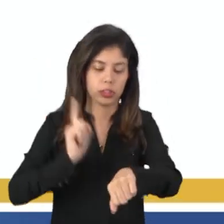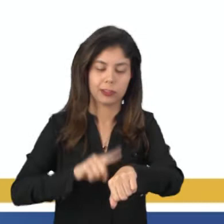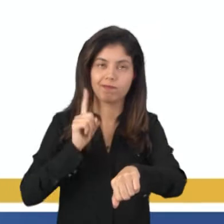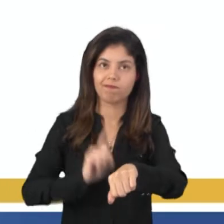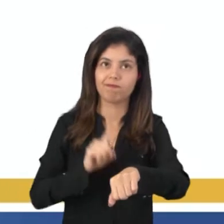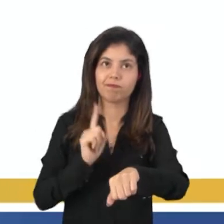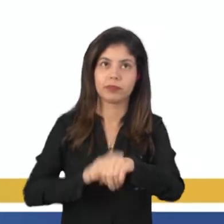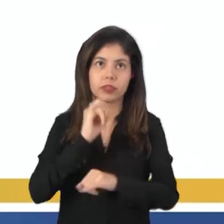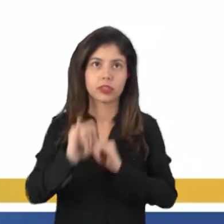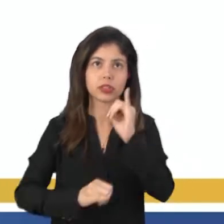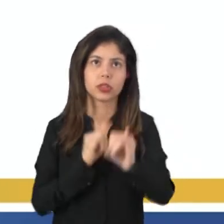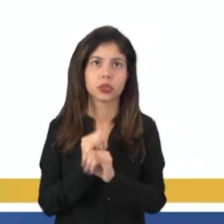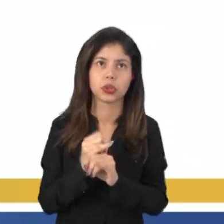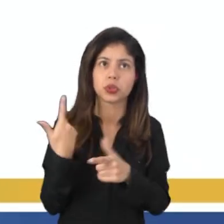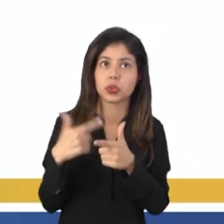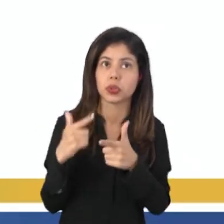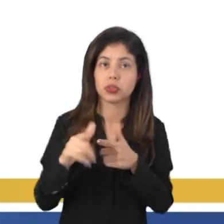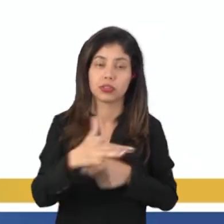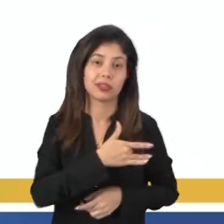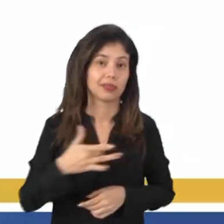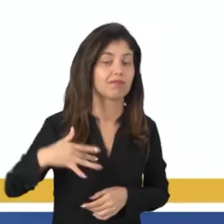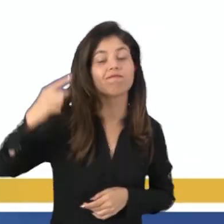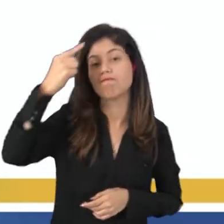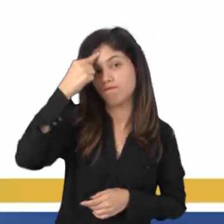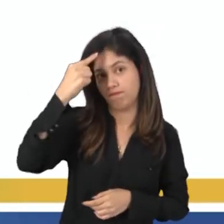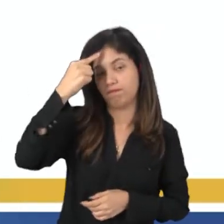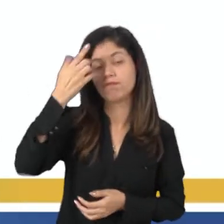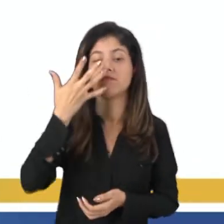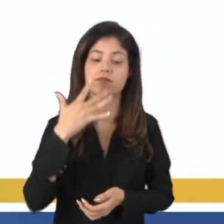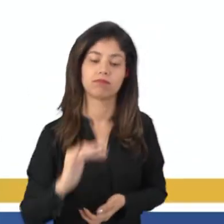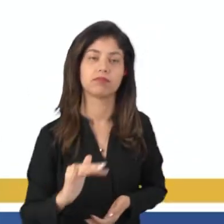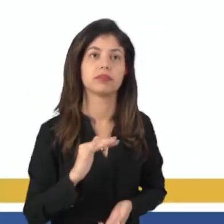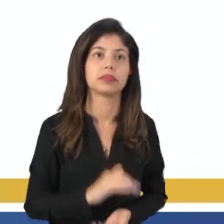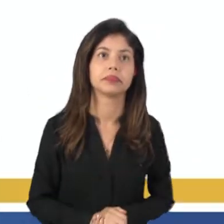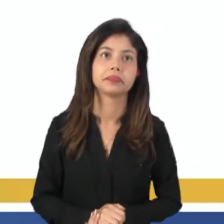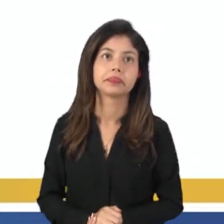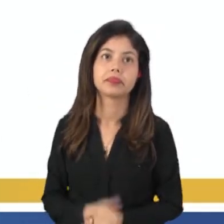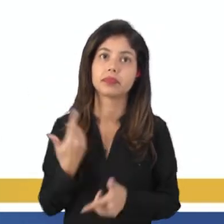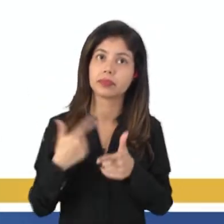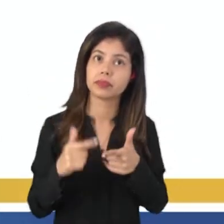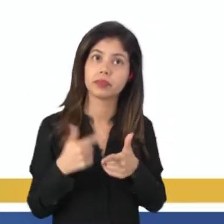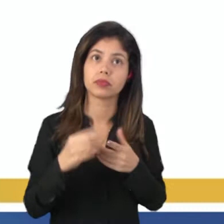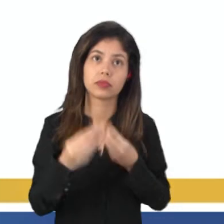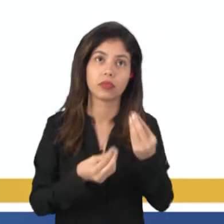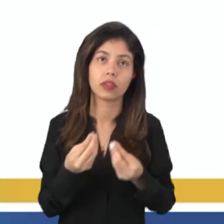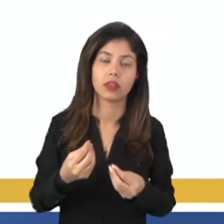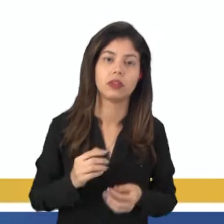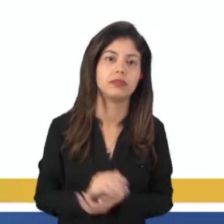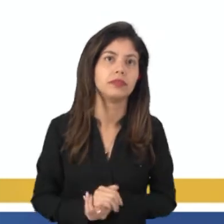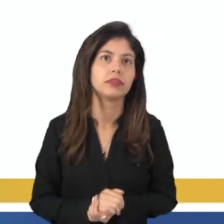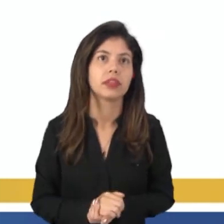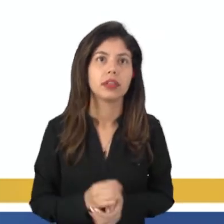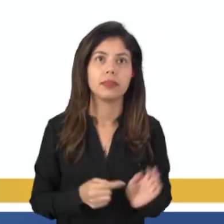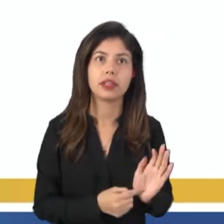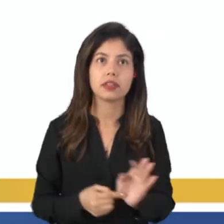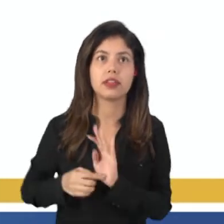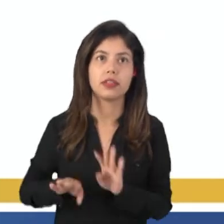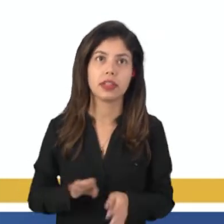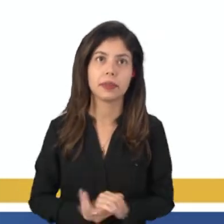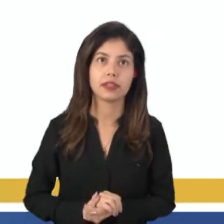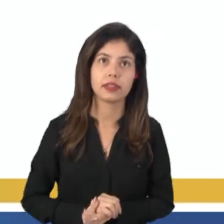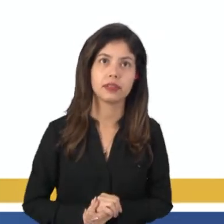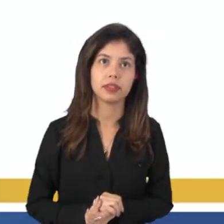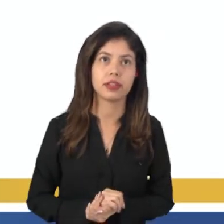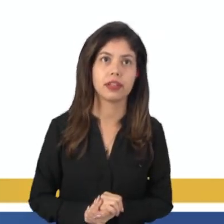tempo na internet prejudica a saúde mental das crianças. Problemas como, quero que você preste atenção nisso, porque